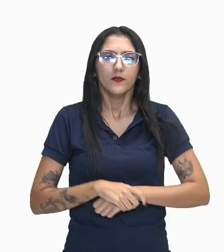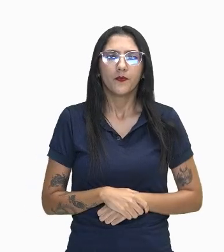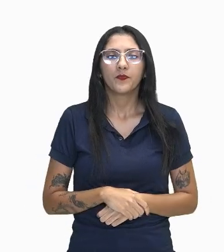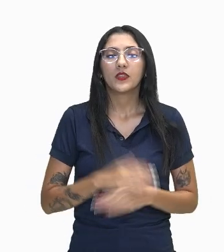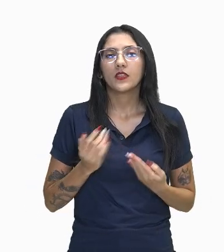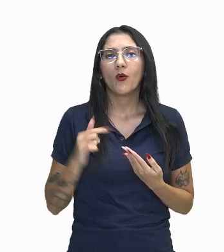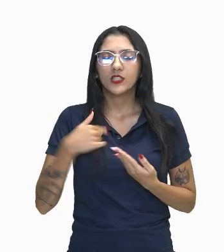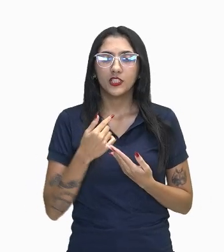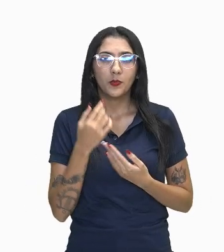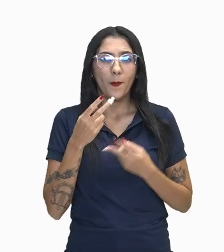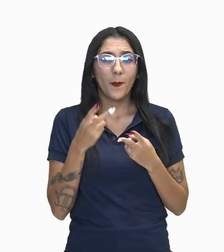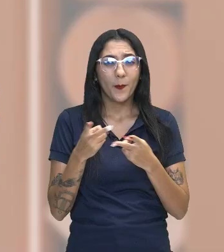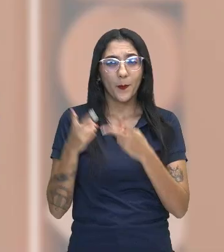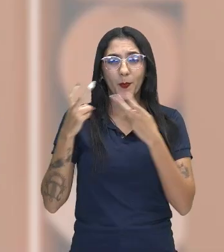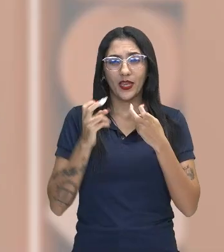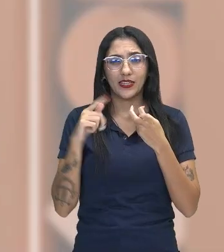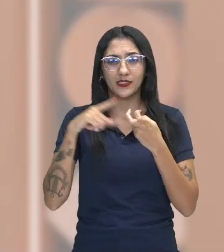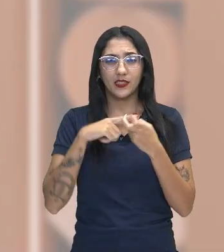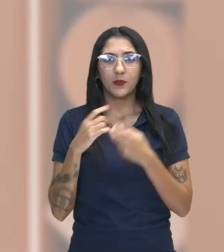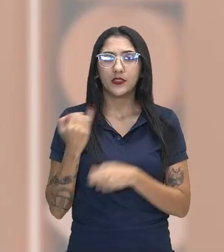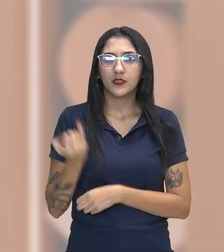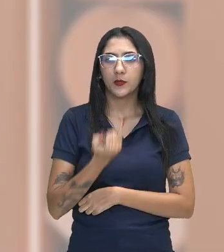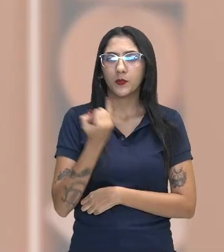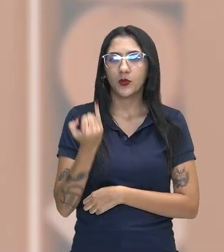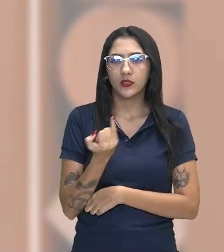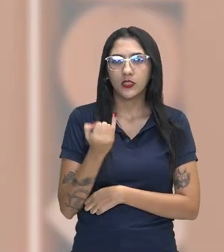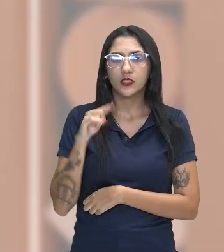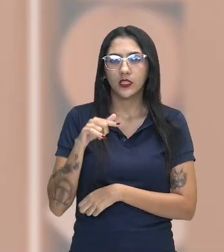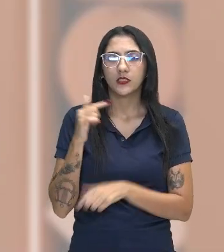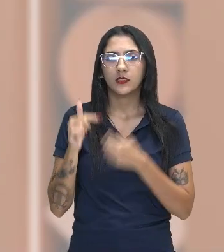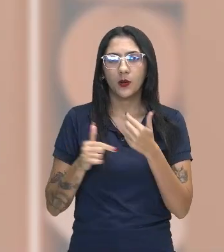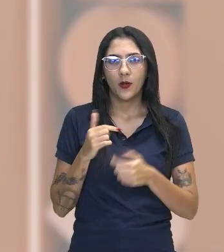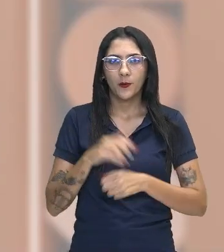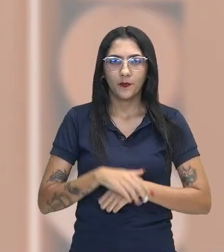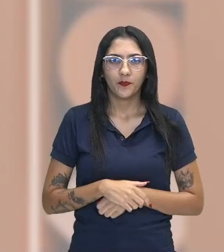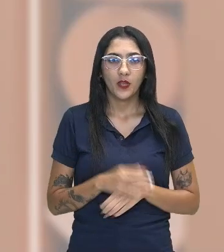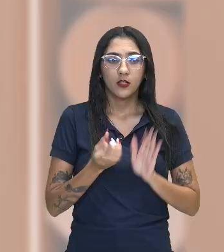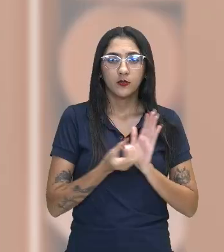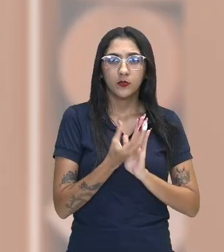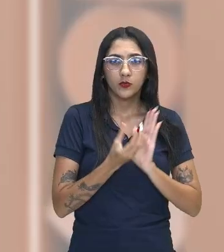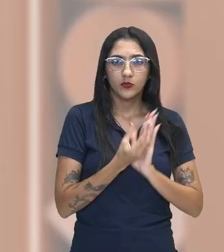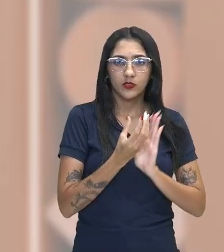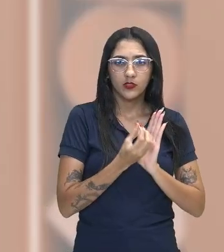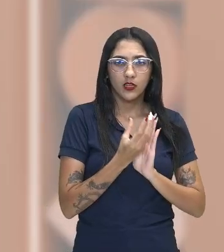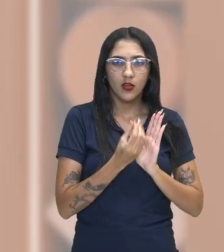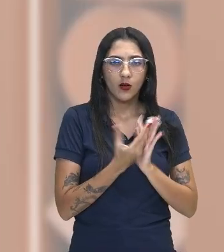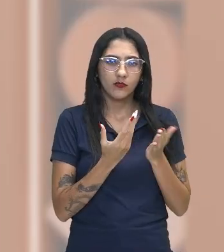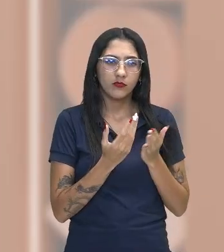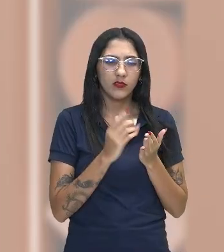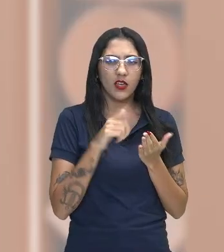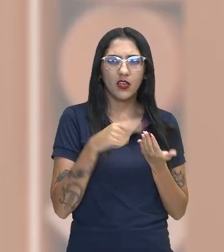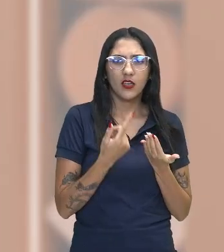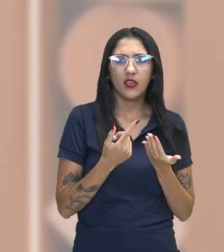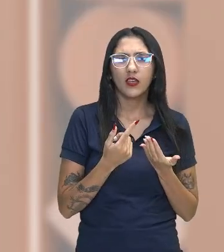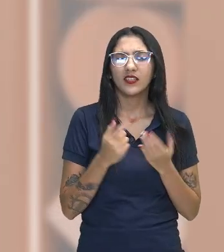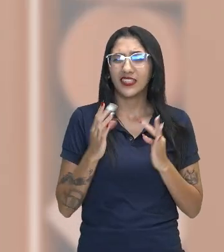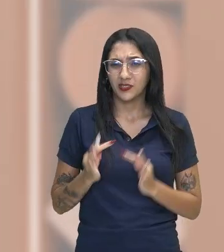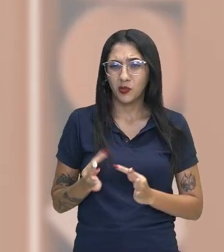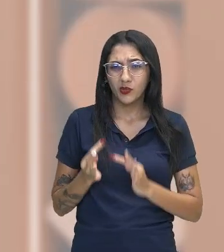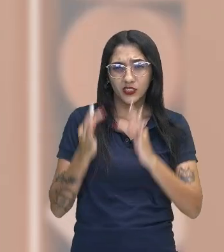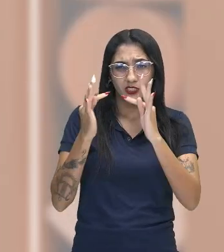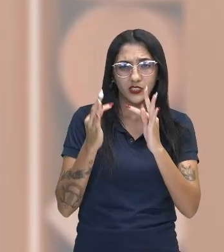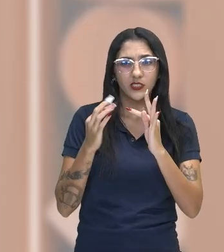aí a importância, né, do sistema agrícola tanto na parte da produção intensiva, que já usa muita